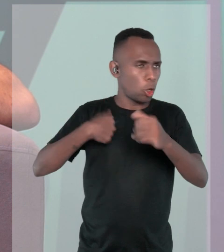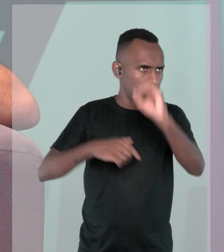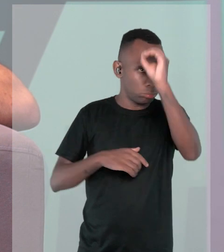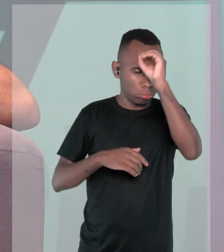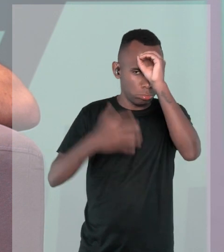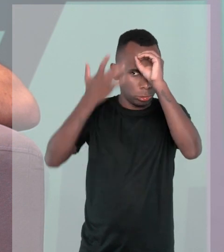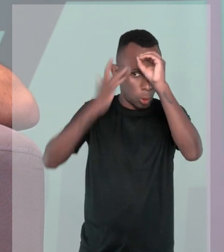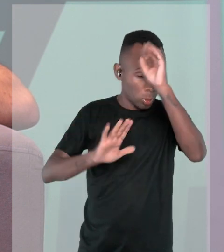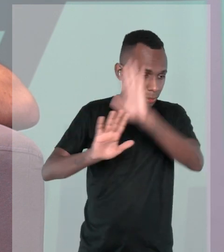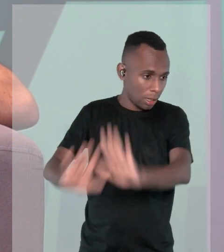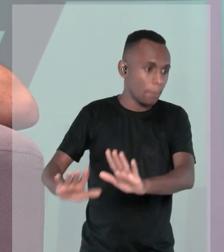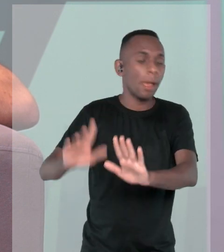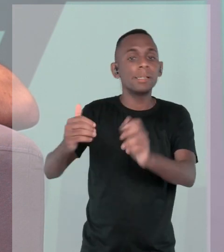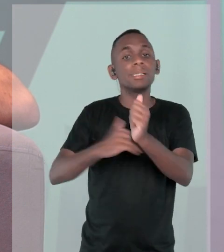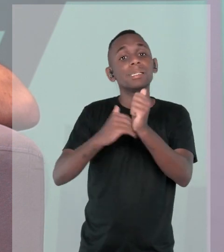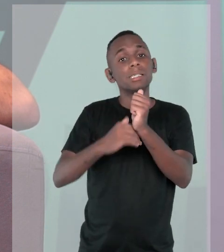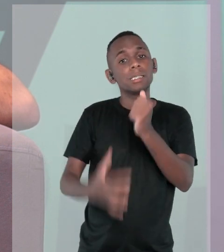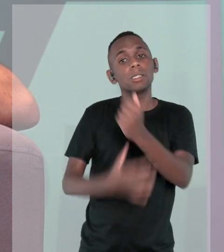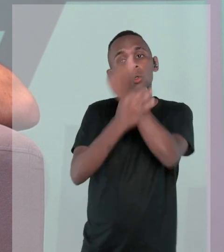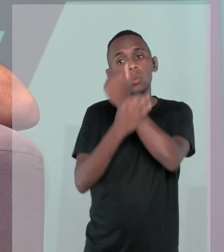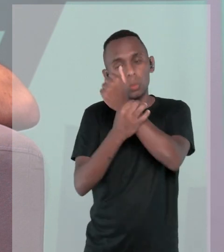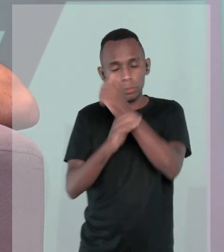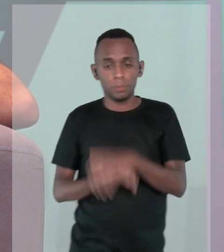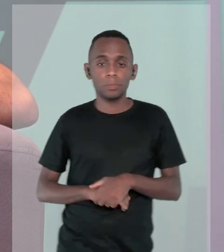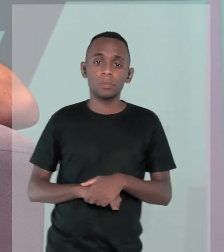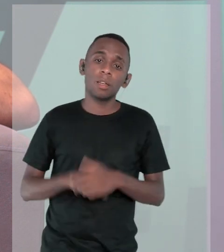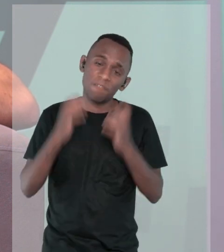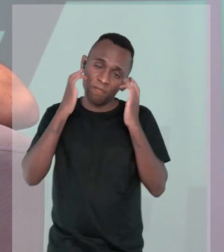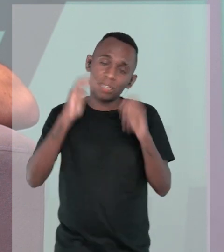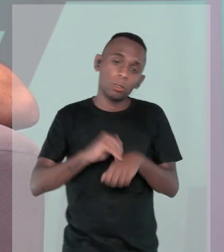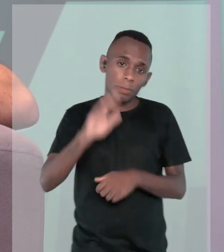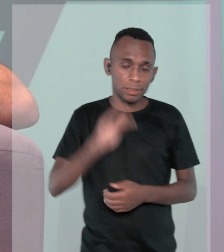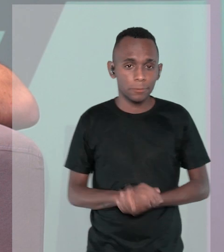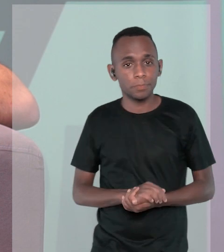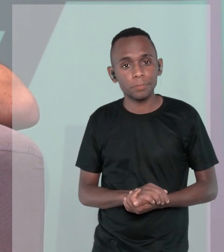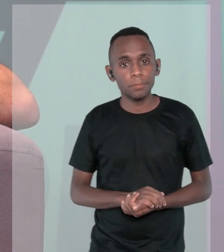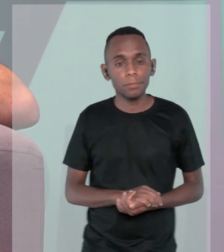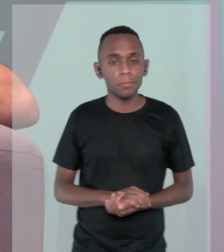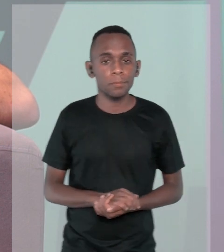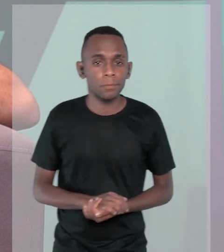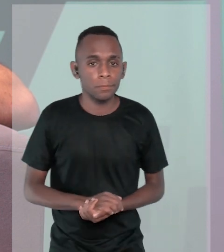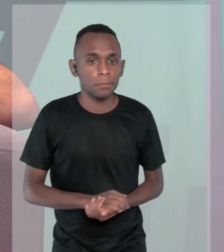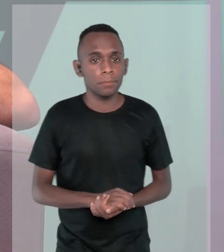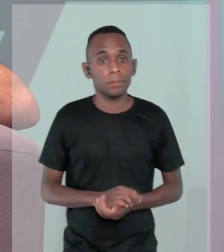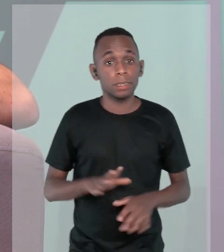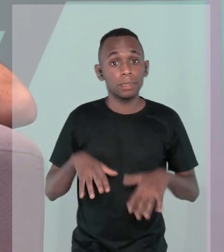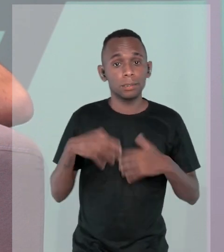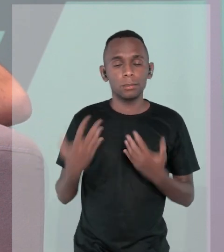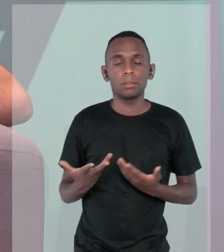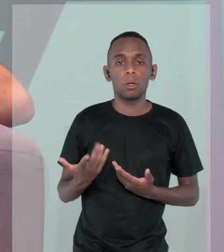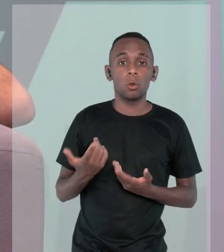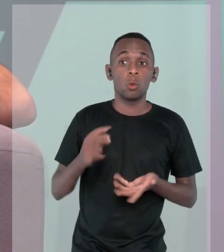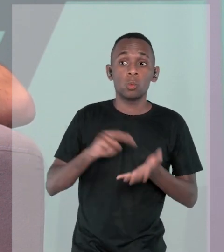saber, é mais seguro, fica mais fácil. Então, o